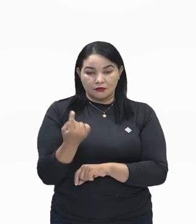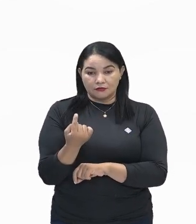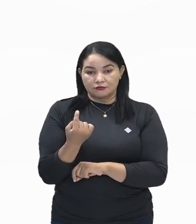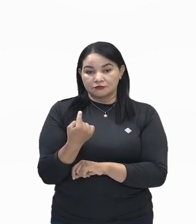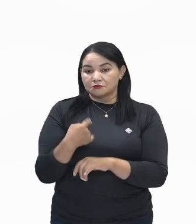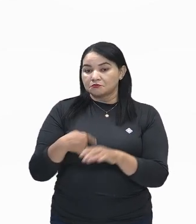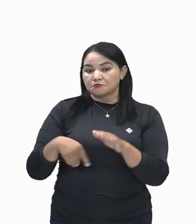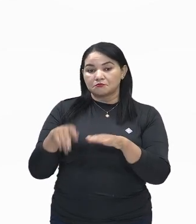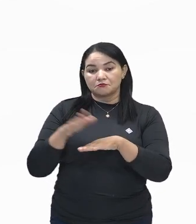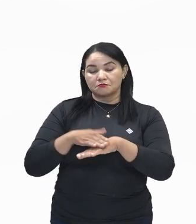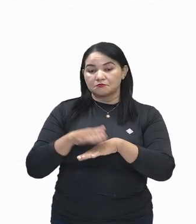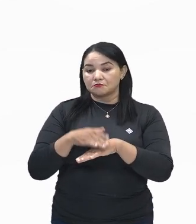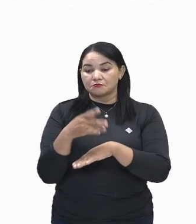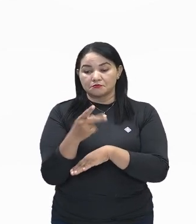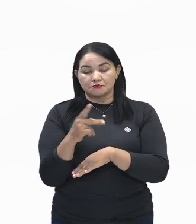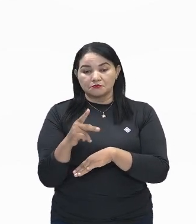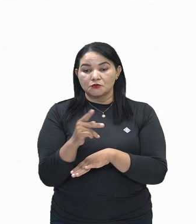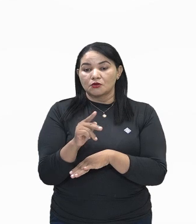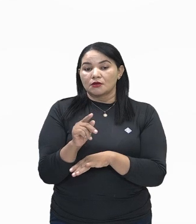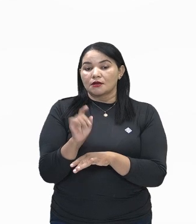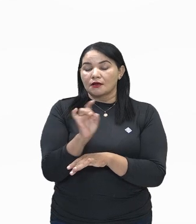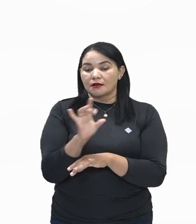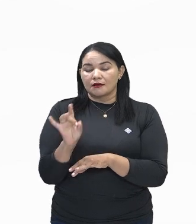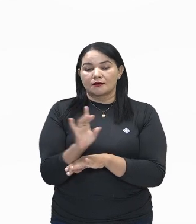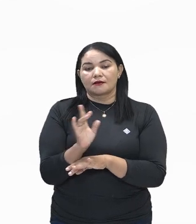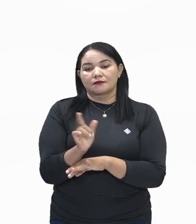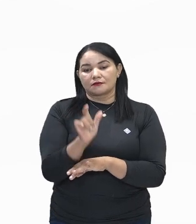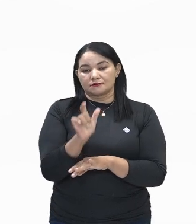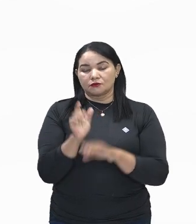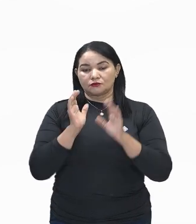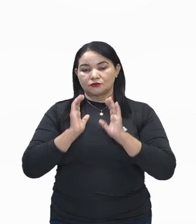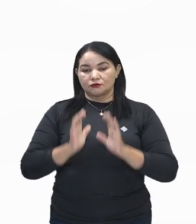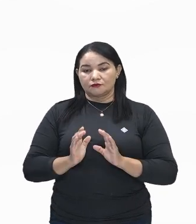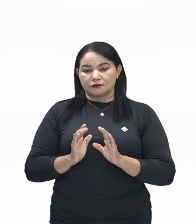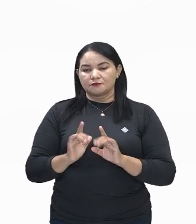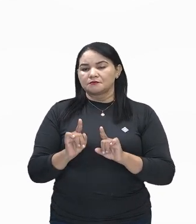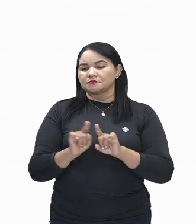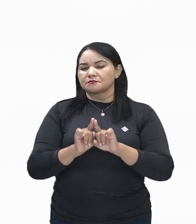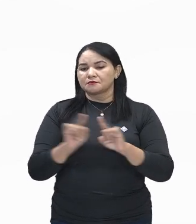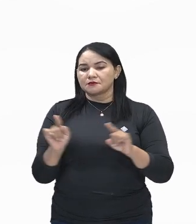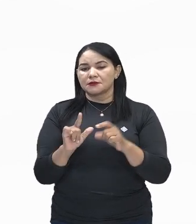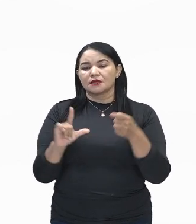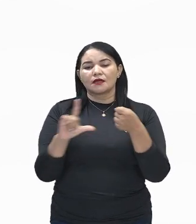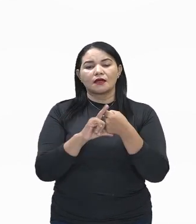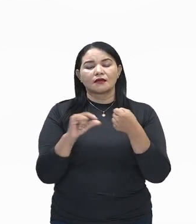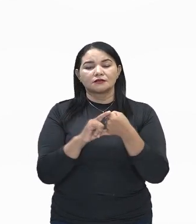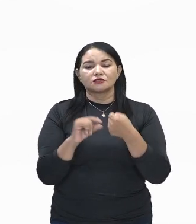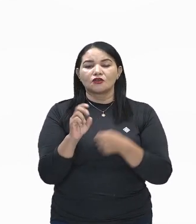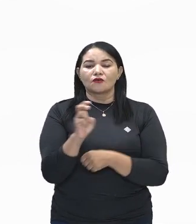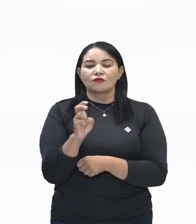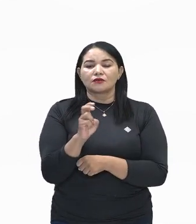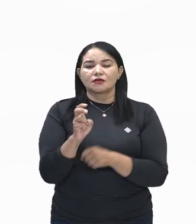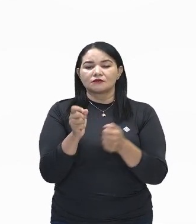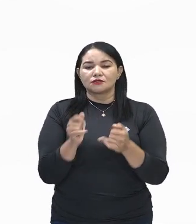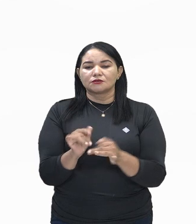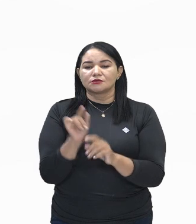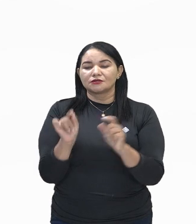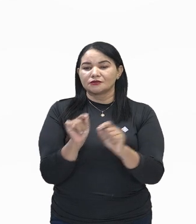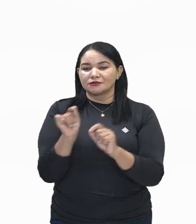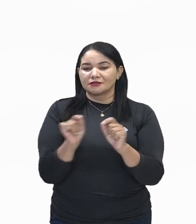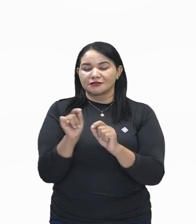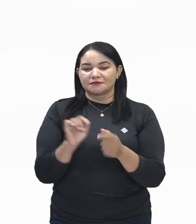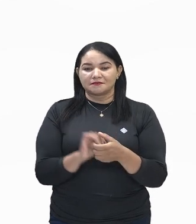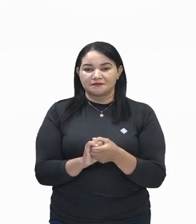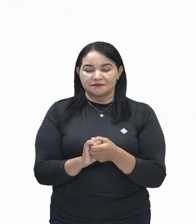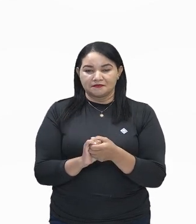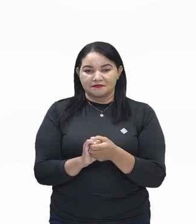do indivíduo, tá bom? Mas o que diz esse artigo 5º? Só para vocês terem uma noção aí, ó. O artigo